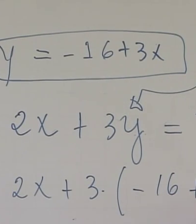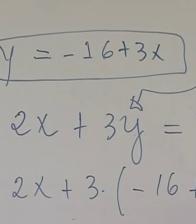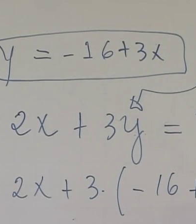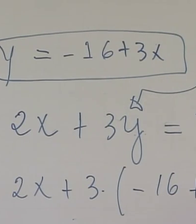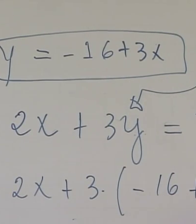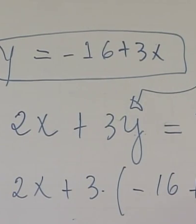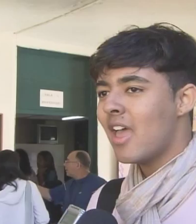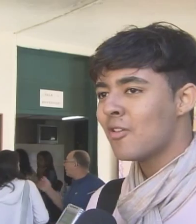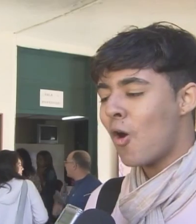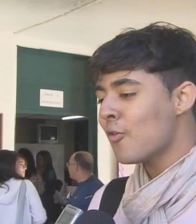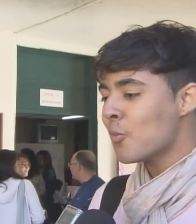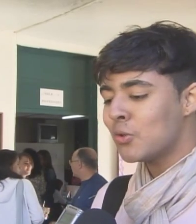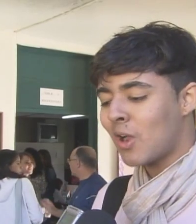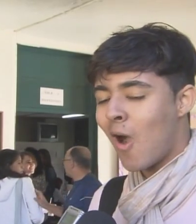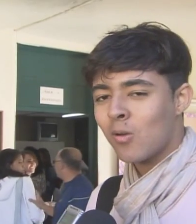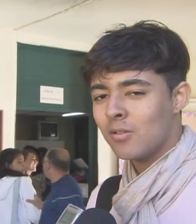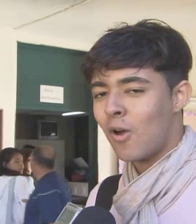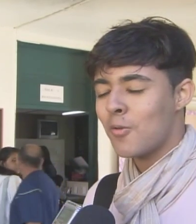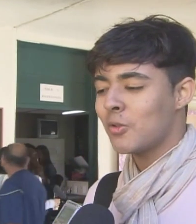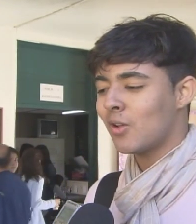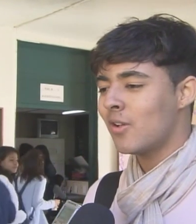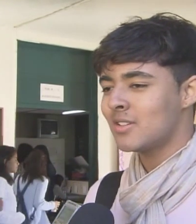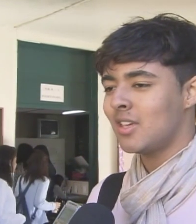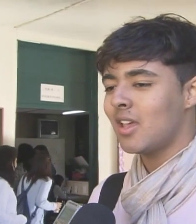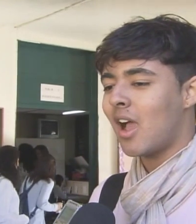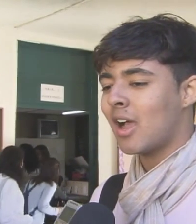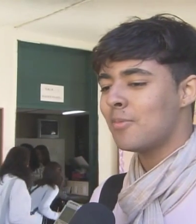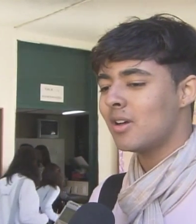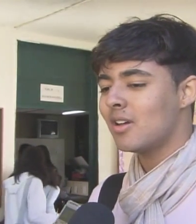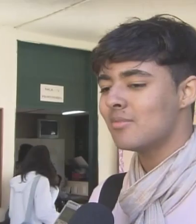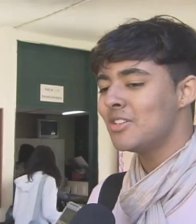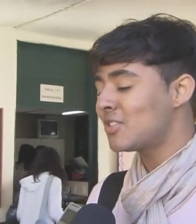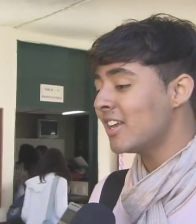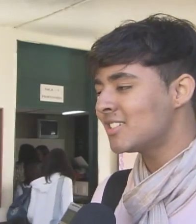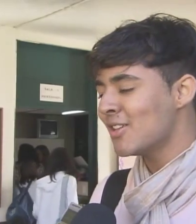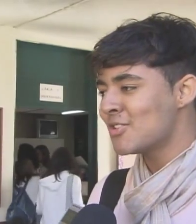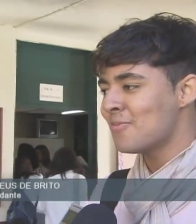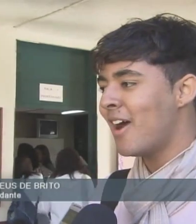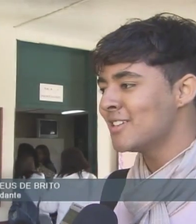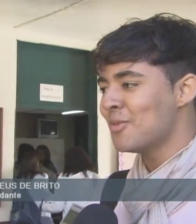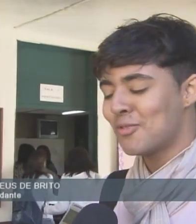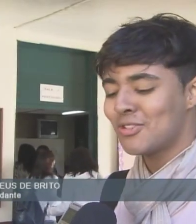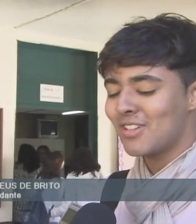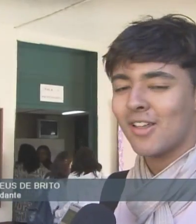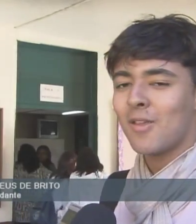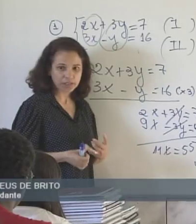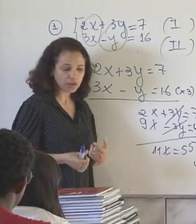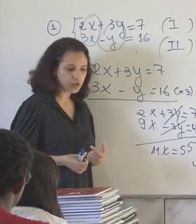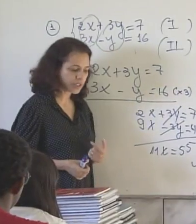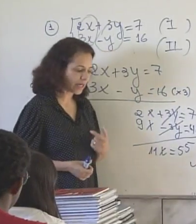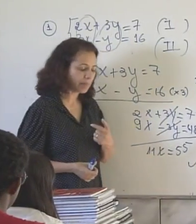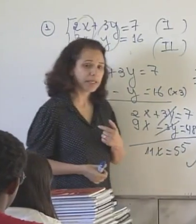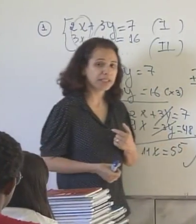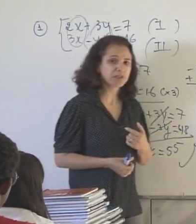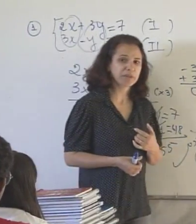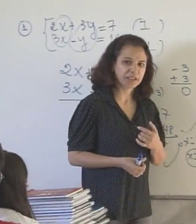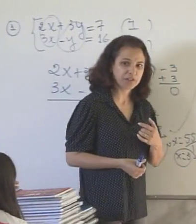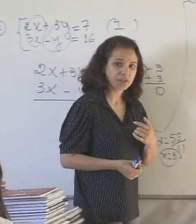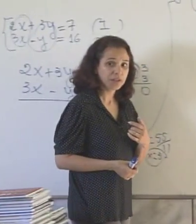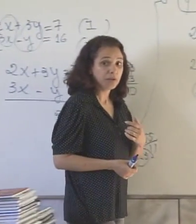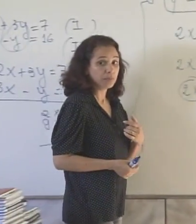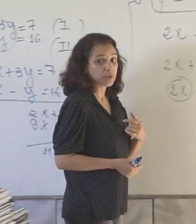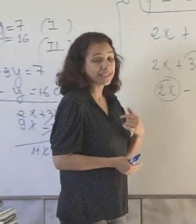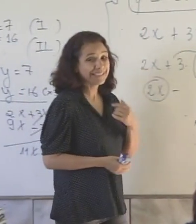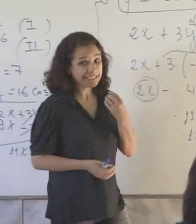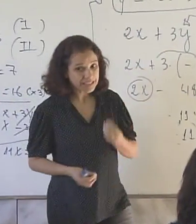ainda dá um nó na cabeça. Envolve muito cálculo, envolve muita coisa que acaba me estressando demais e me frustrando. A professora